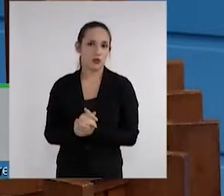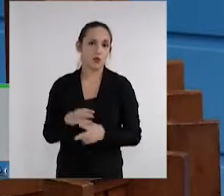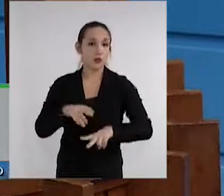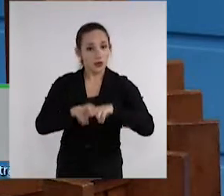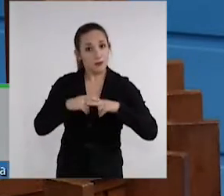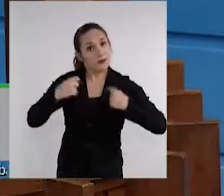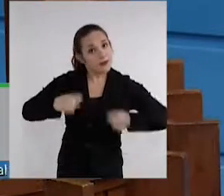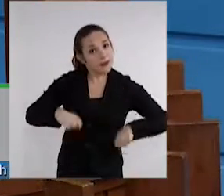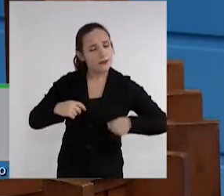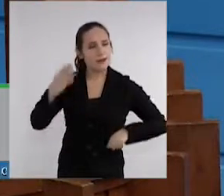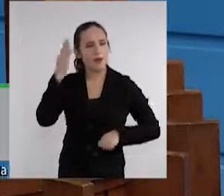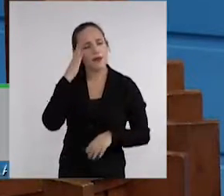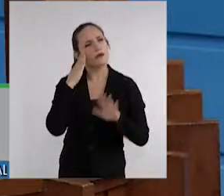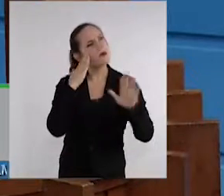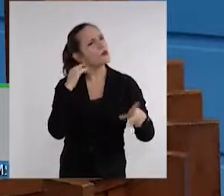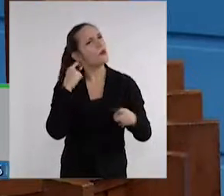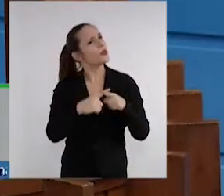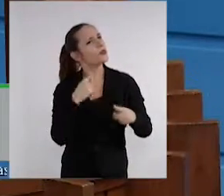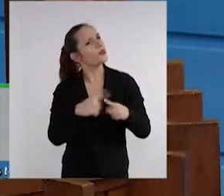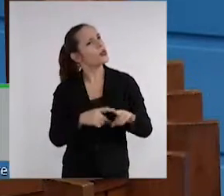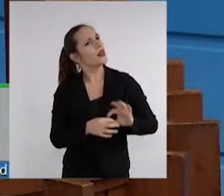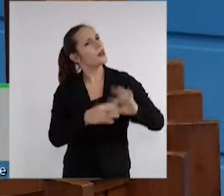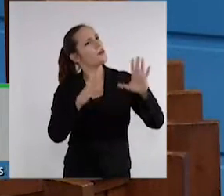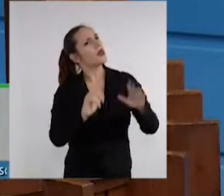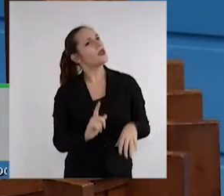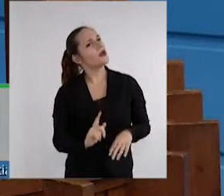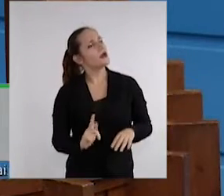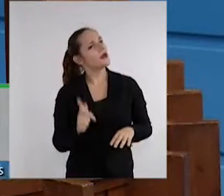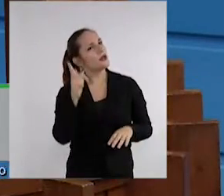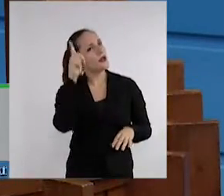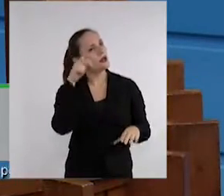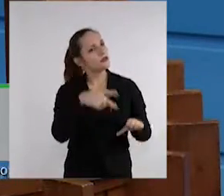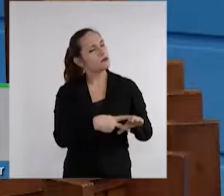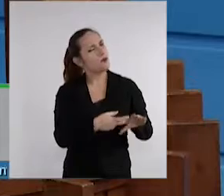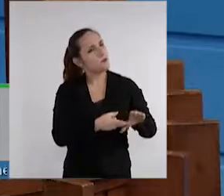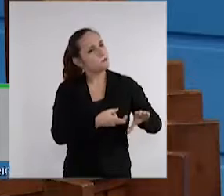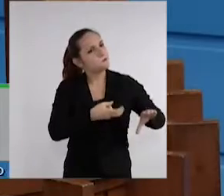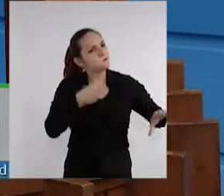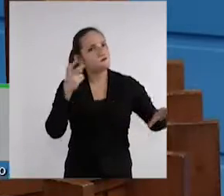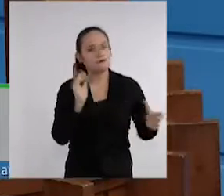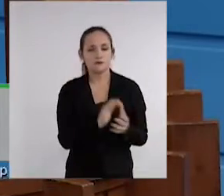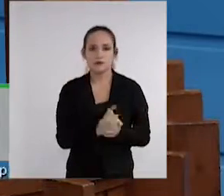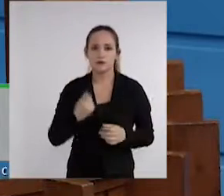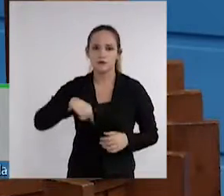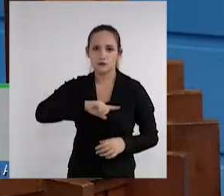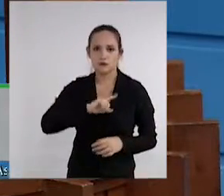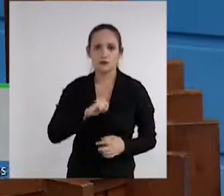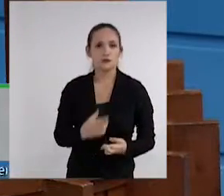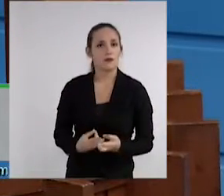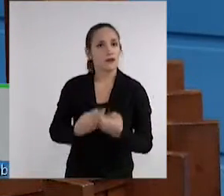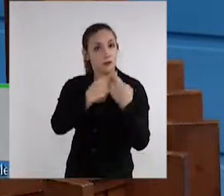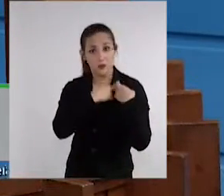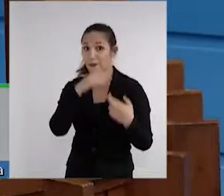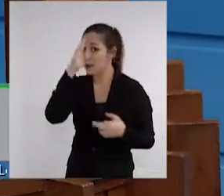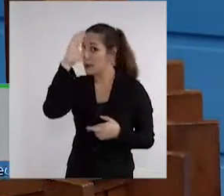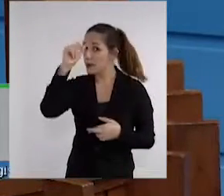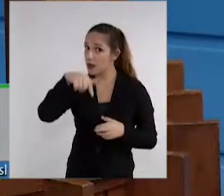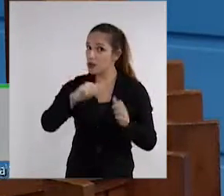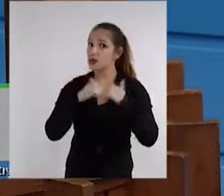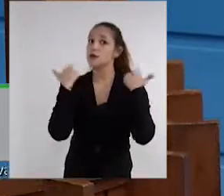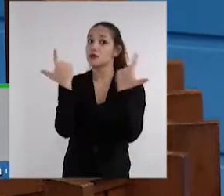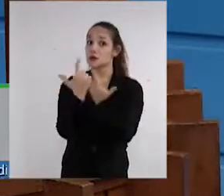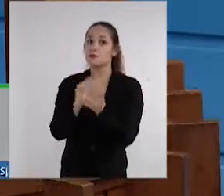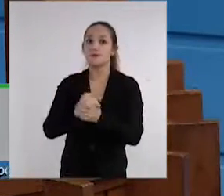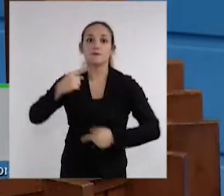nós precisamos saber por que o governo, a princípio, é favorável. Porque nós temos a obrigação, principalmente esta casa,